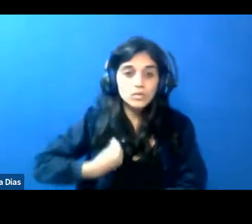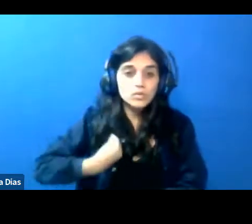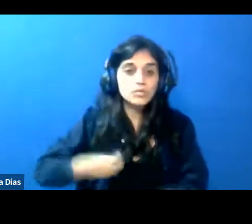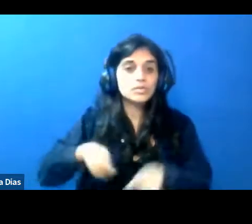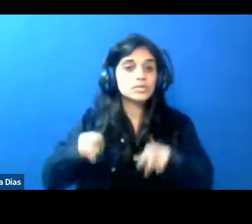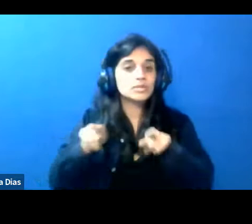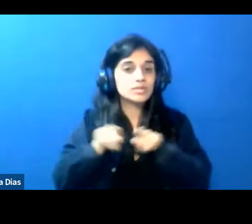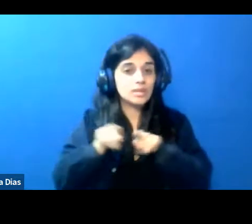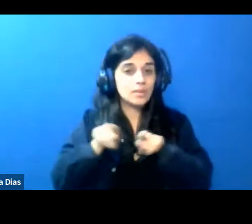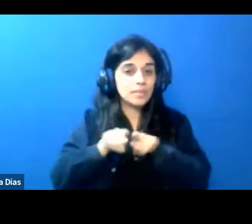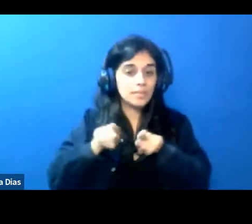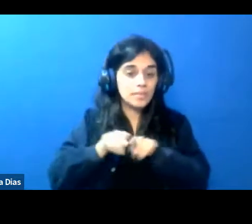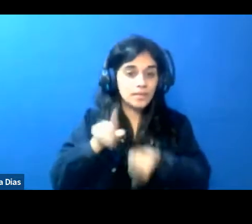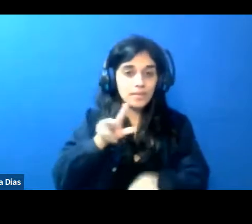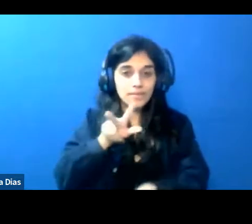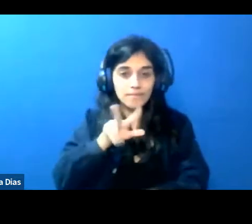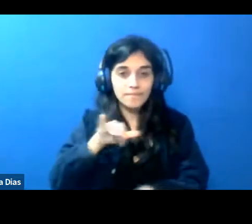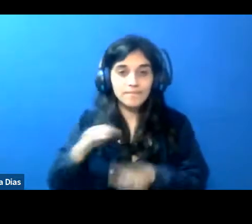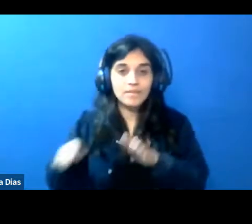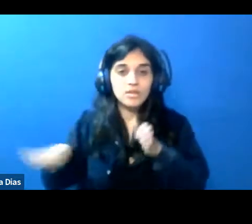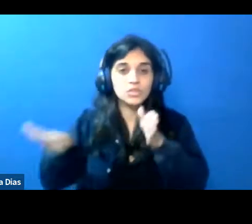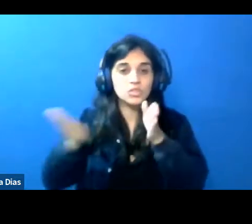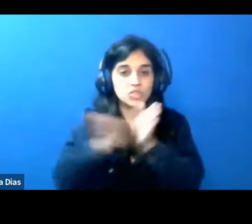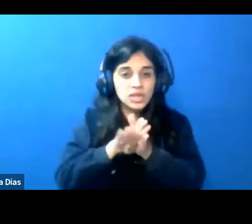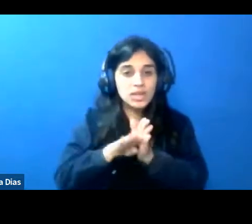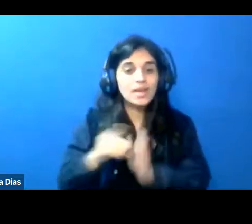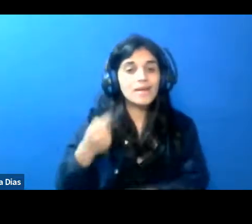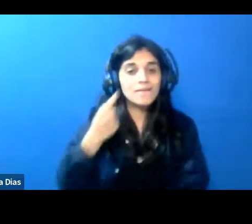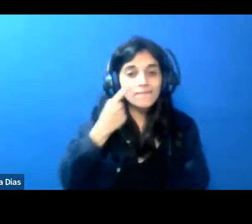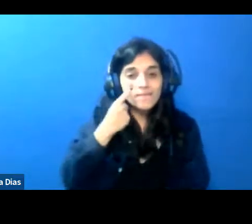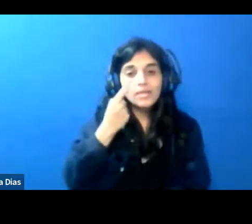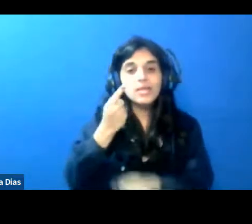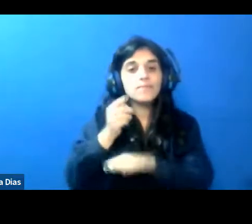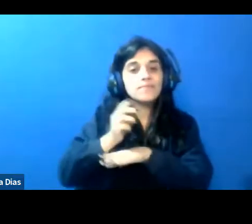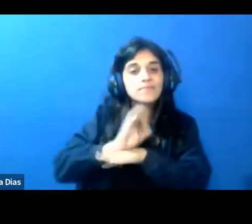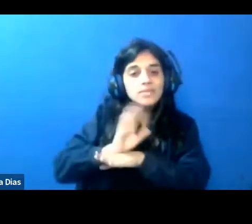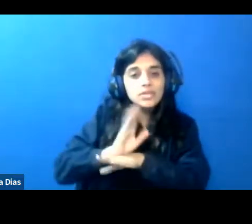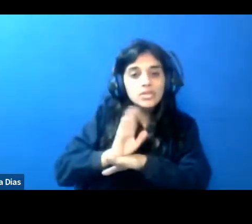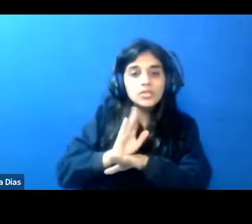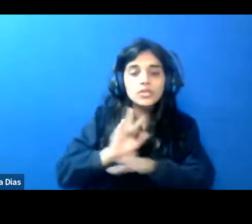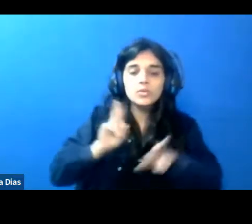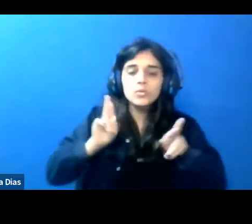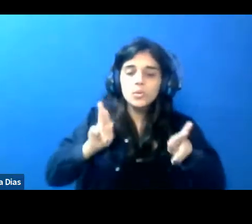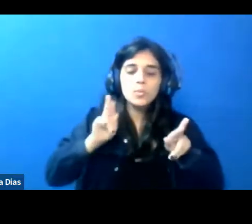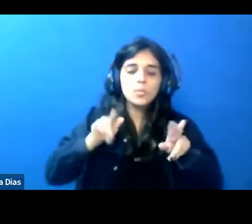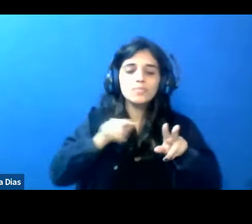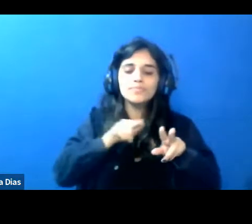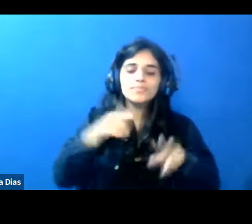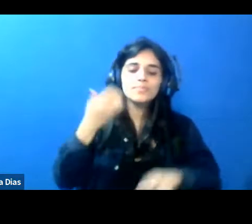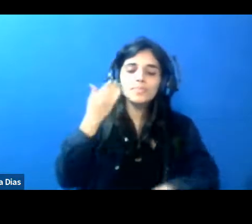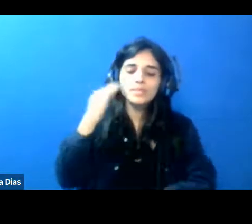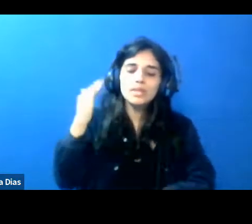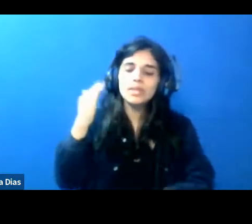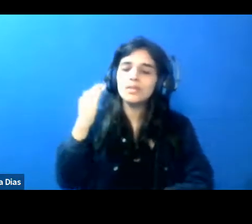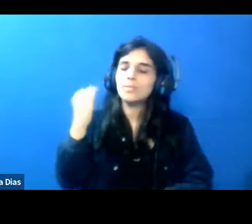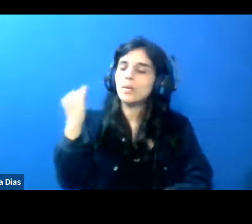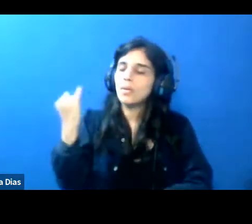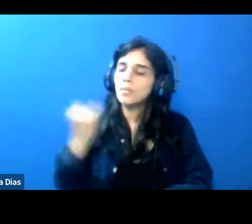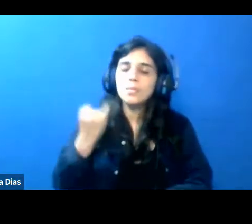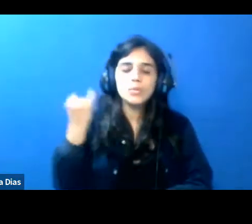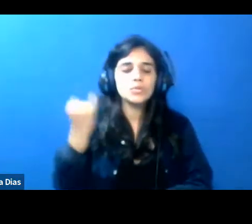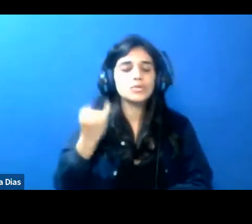também acionar, né, o vídeo mais tarde, possam compreender o quanto é importante esse